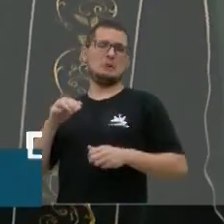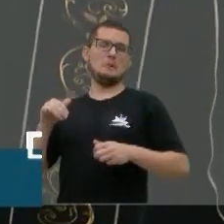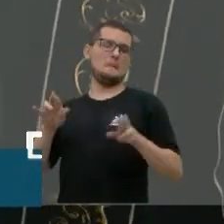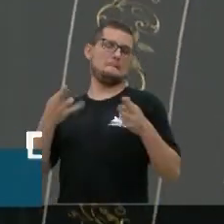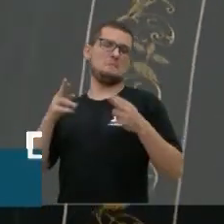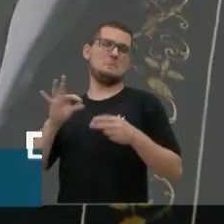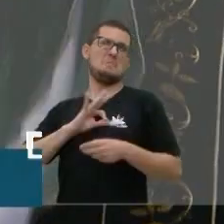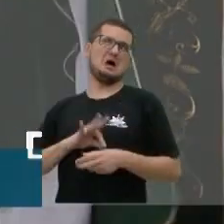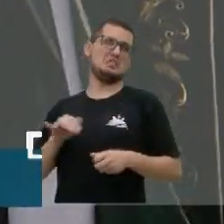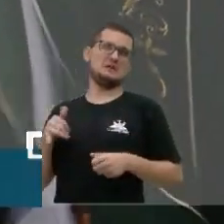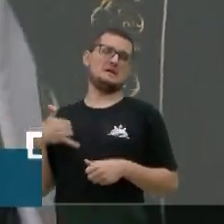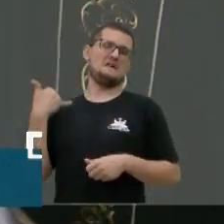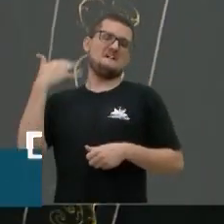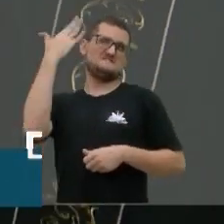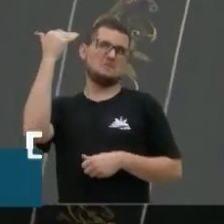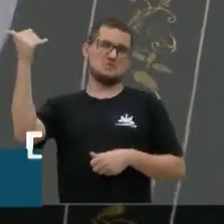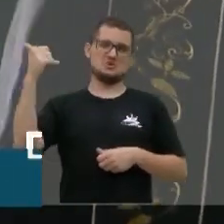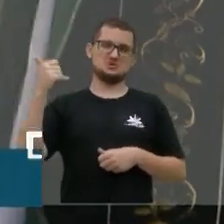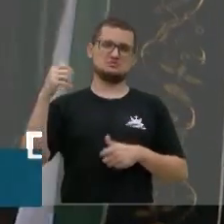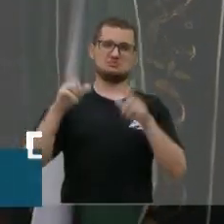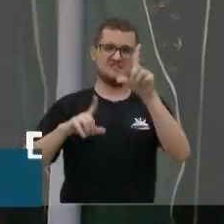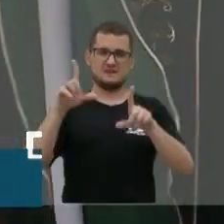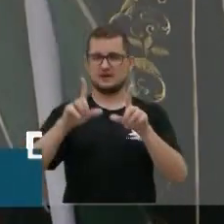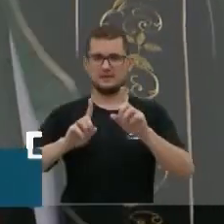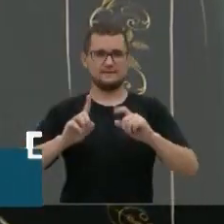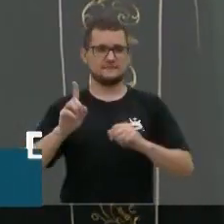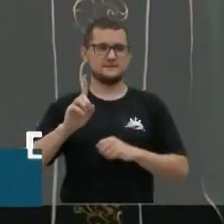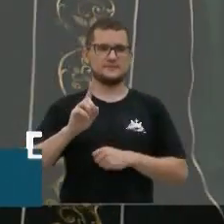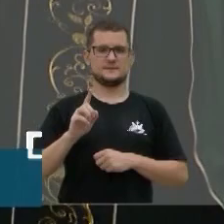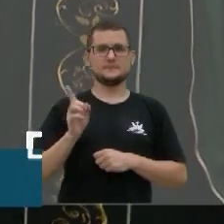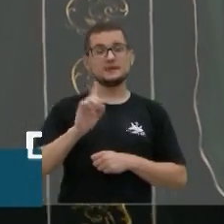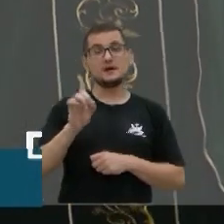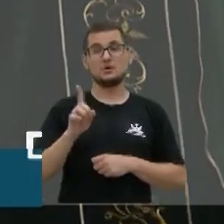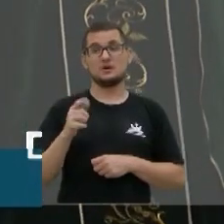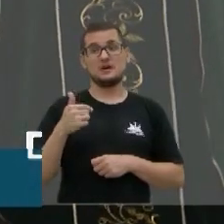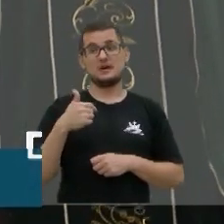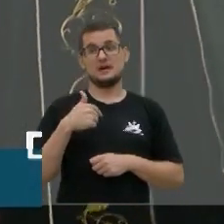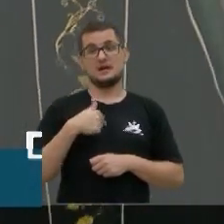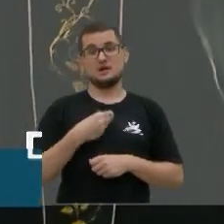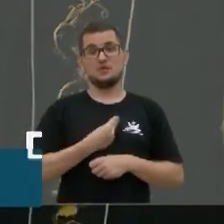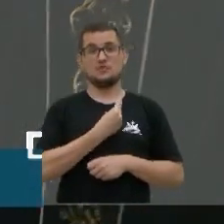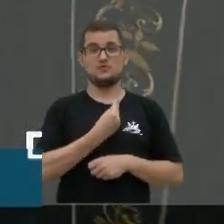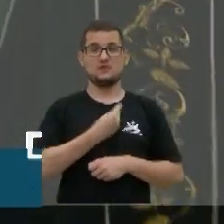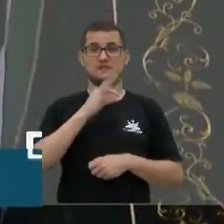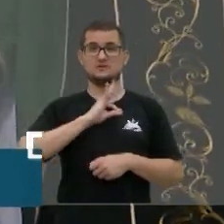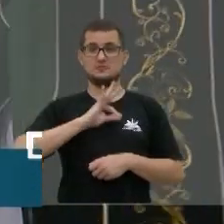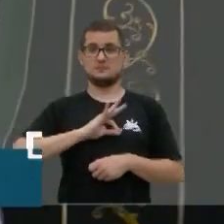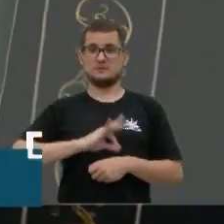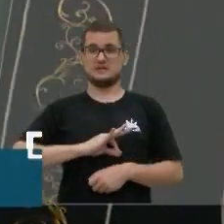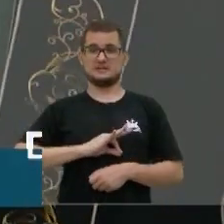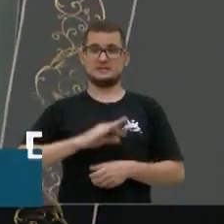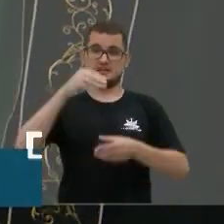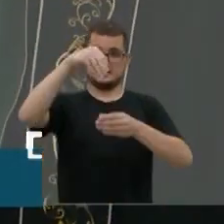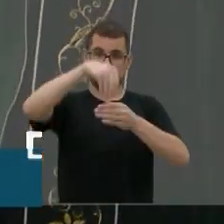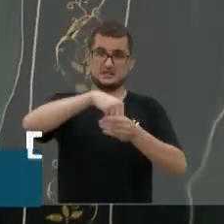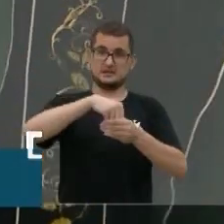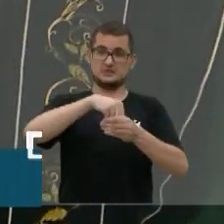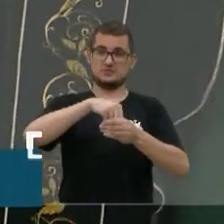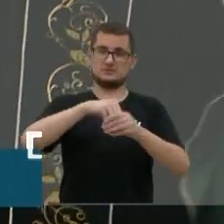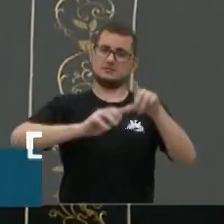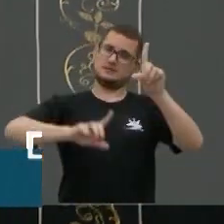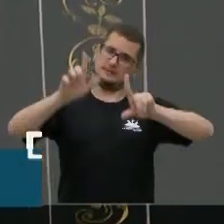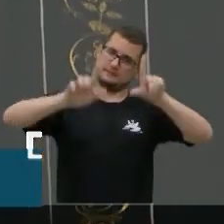quer fama, que quer televisão. Meus irmãos, eu vivo o meu sacerdócio dentro dos meios